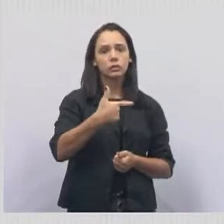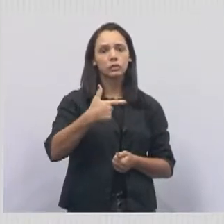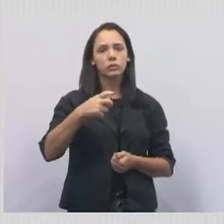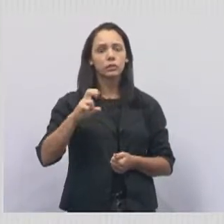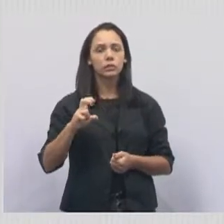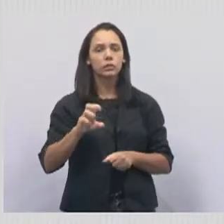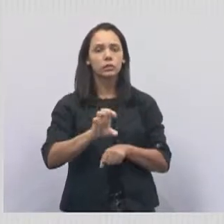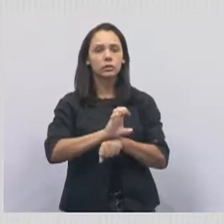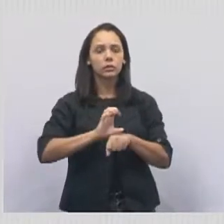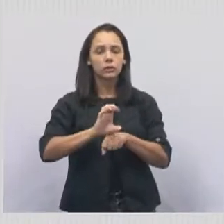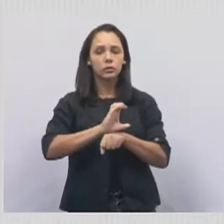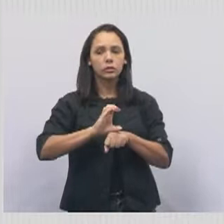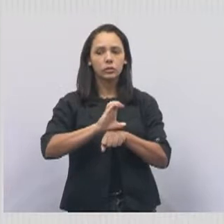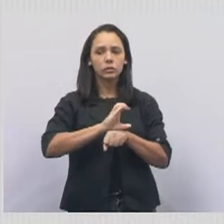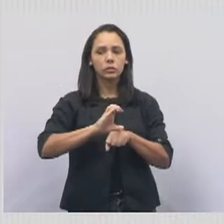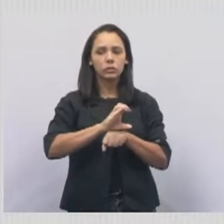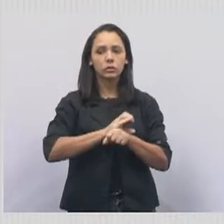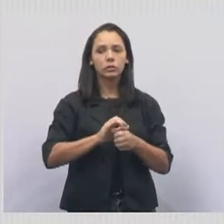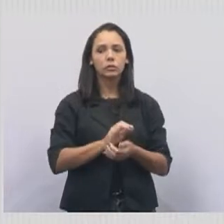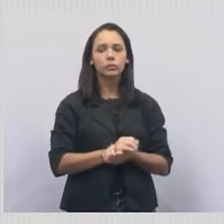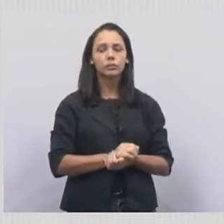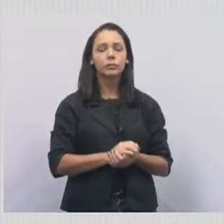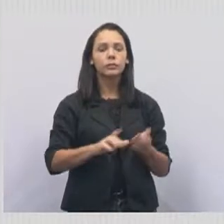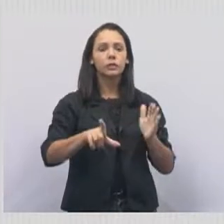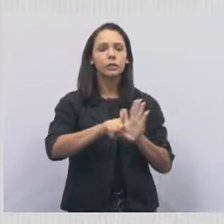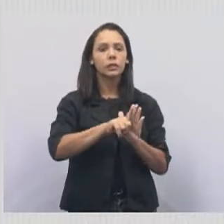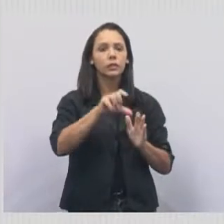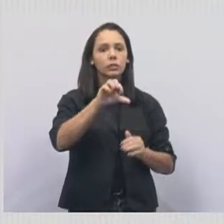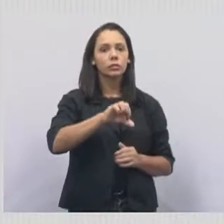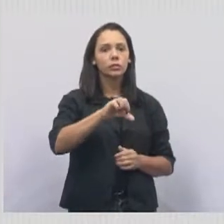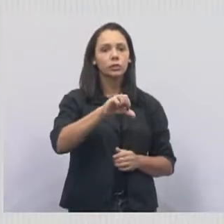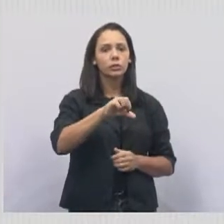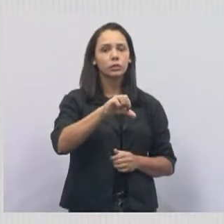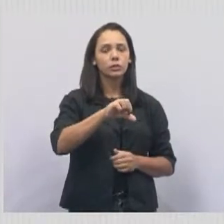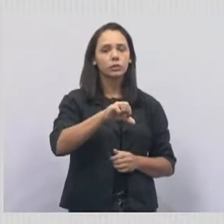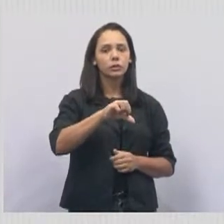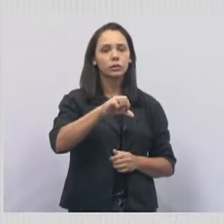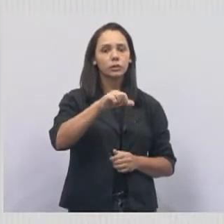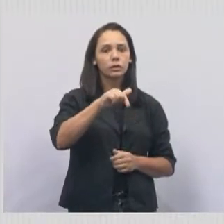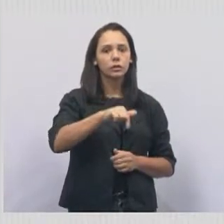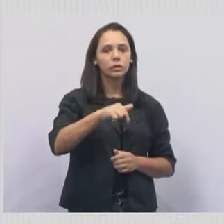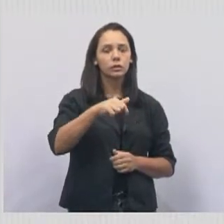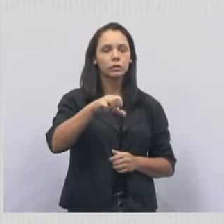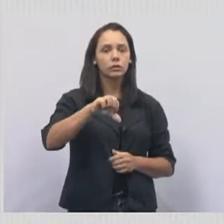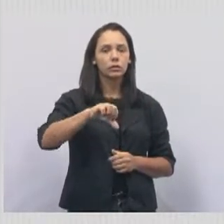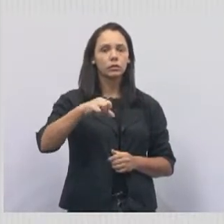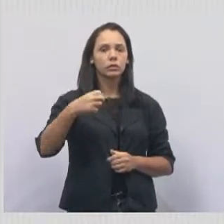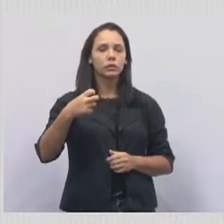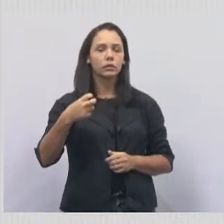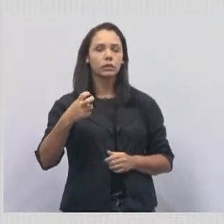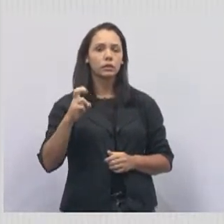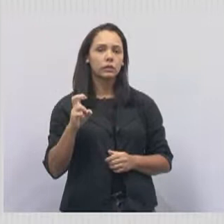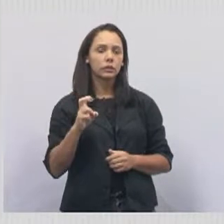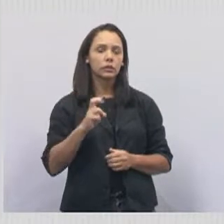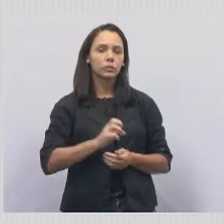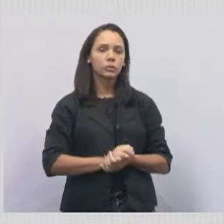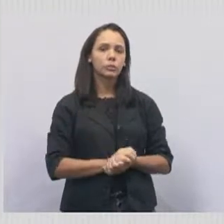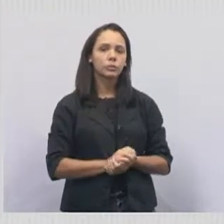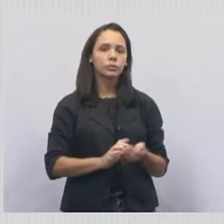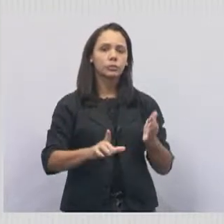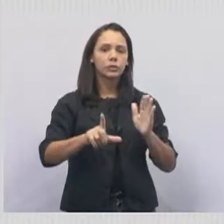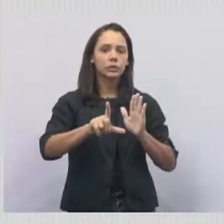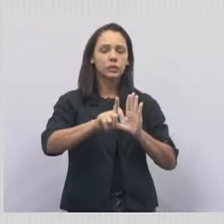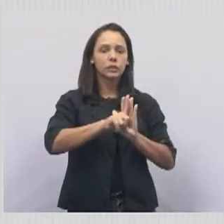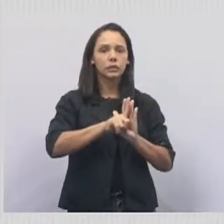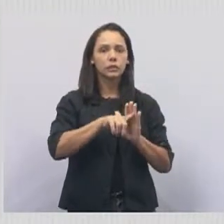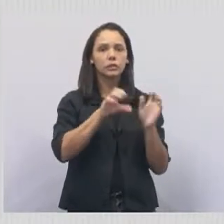da lei federal 9.795 de 27 de abril de 1999 lei